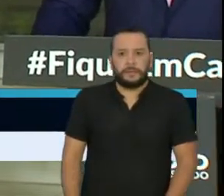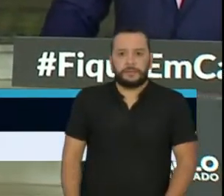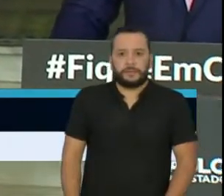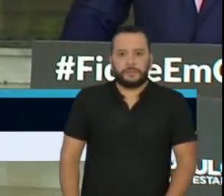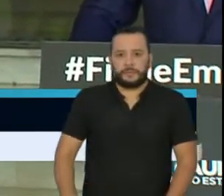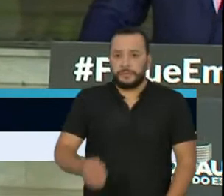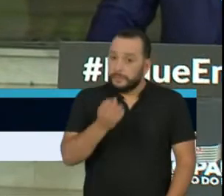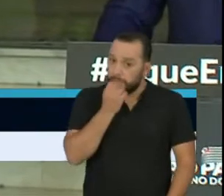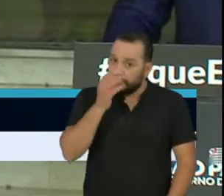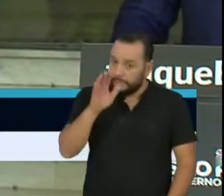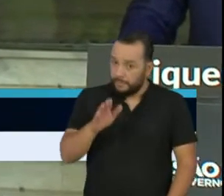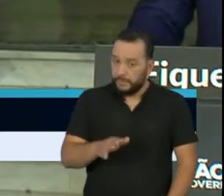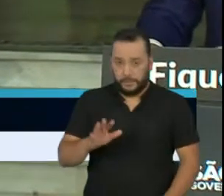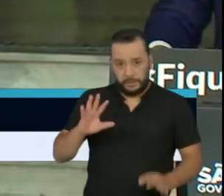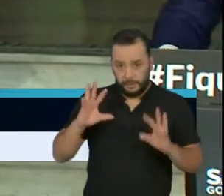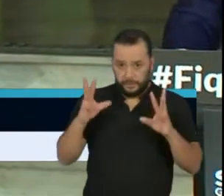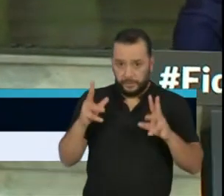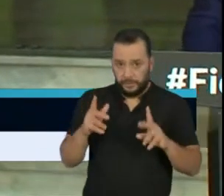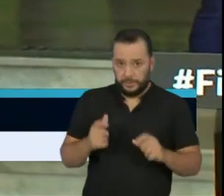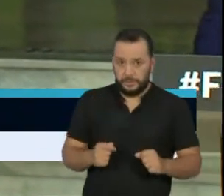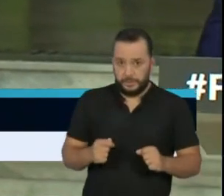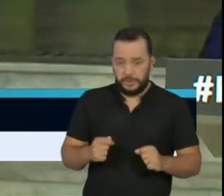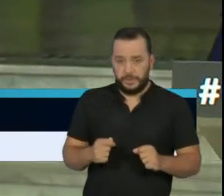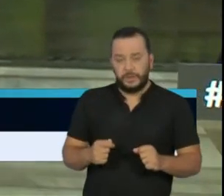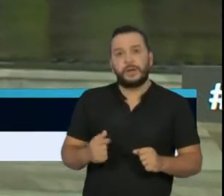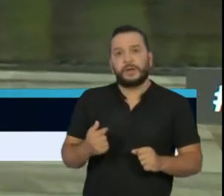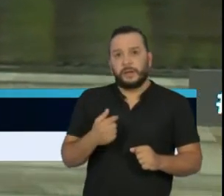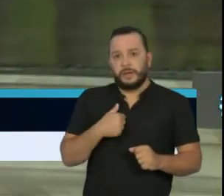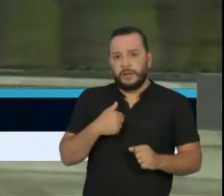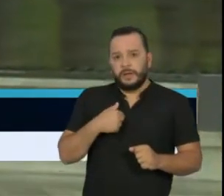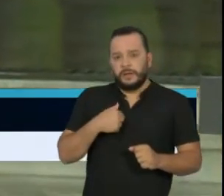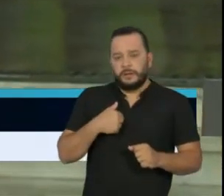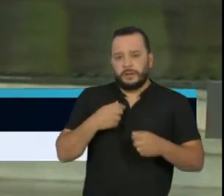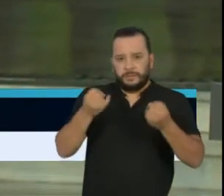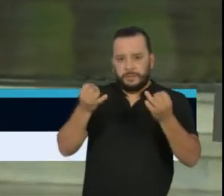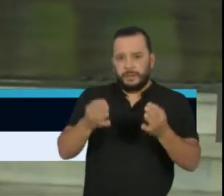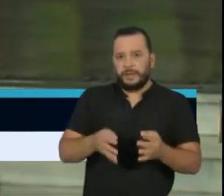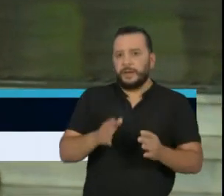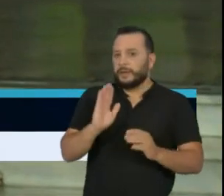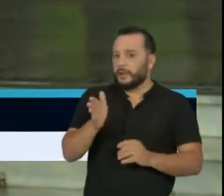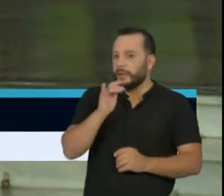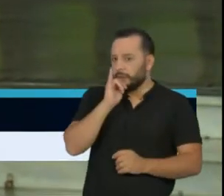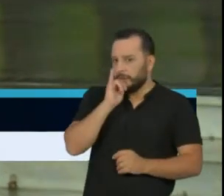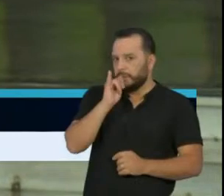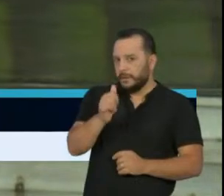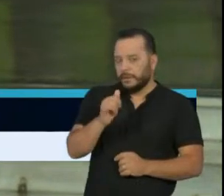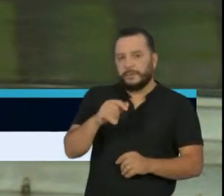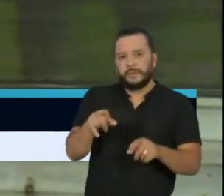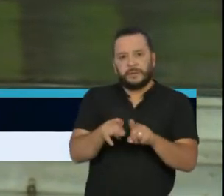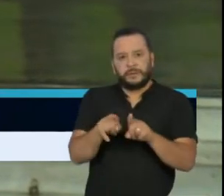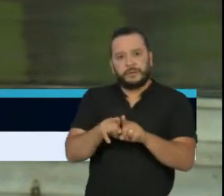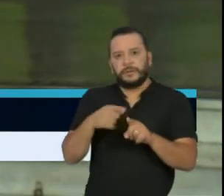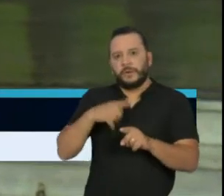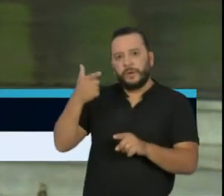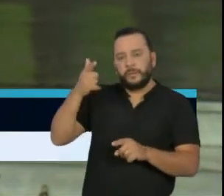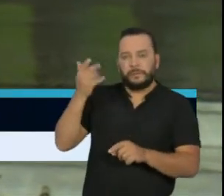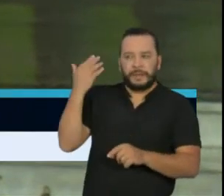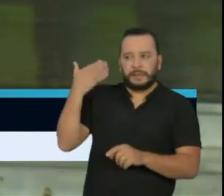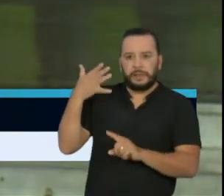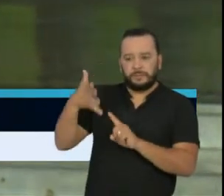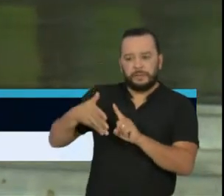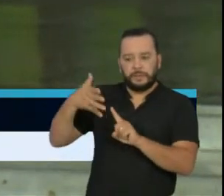a todos. Queria insistir aqui em algo que já foi dito em outras coletivas.